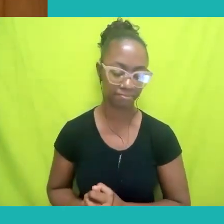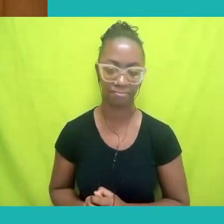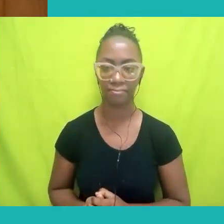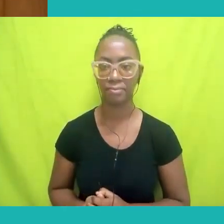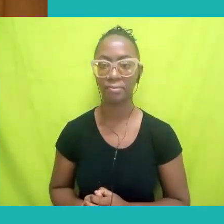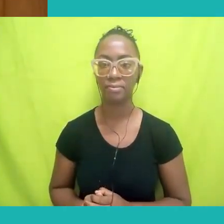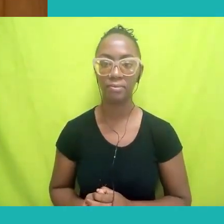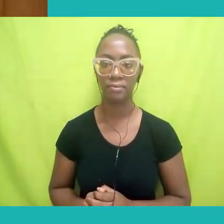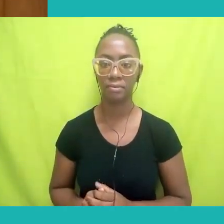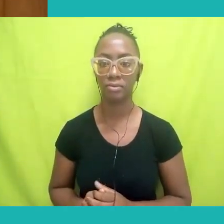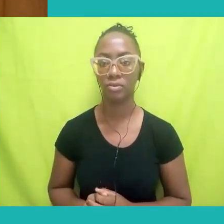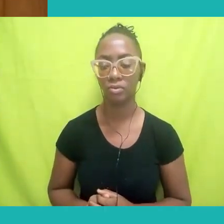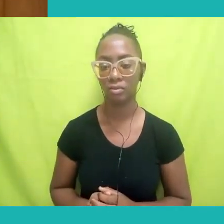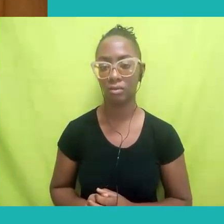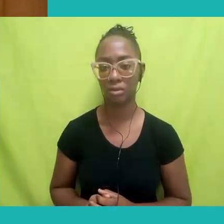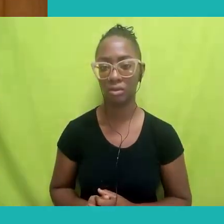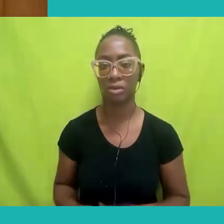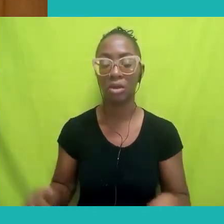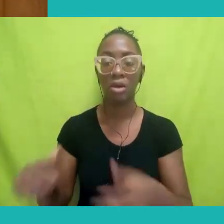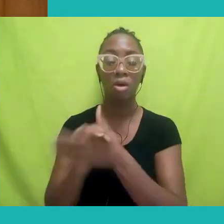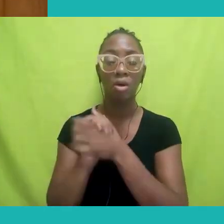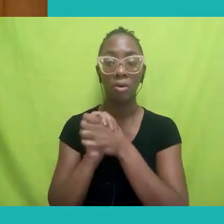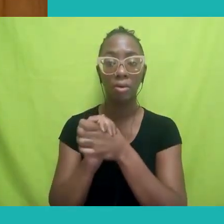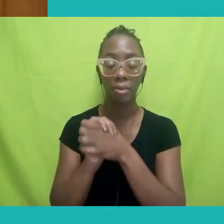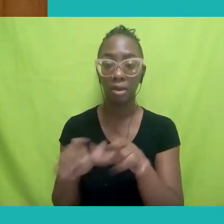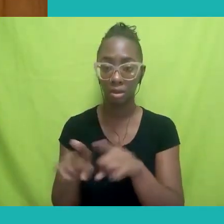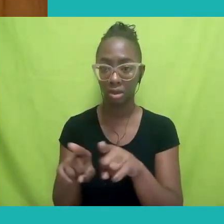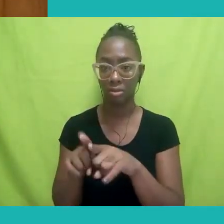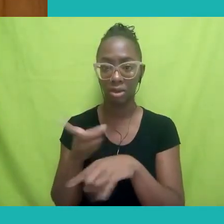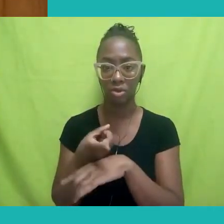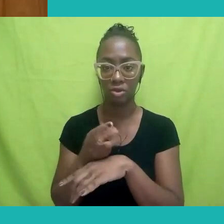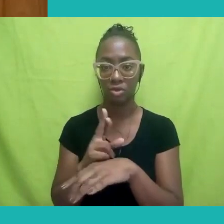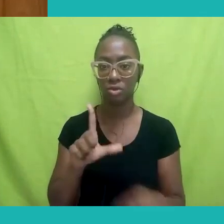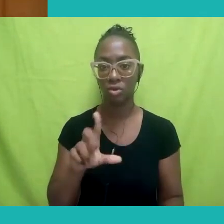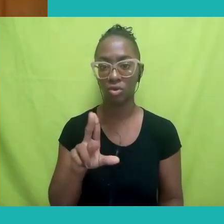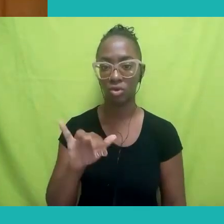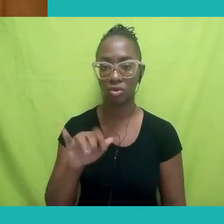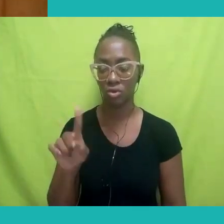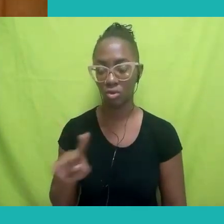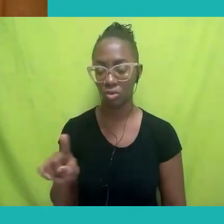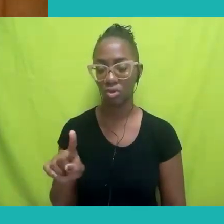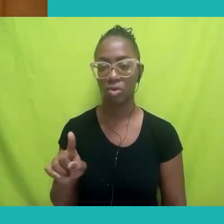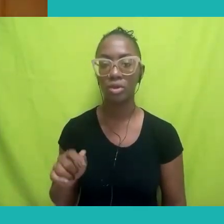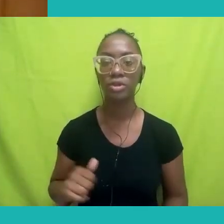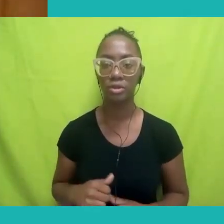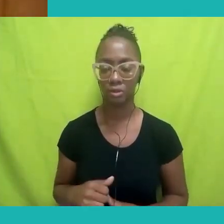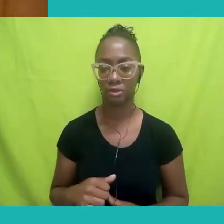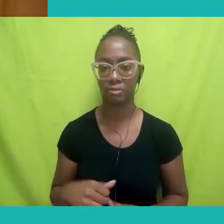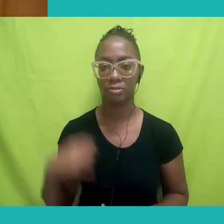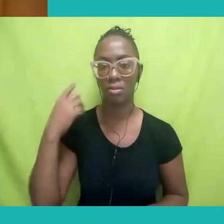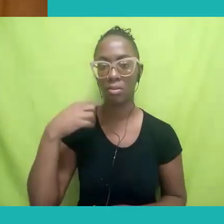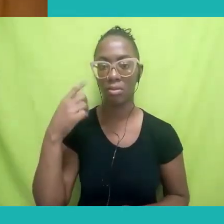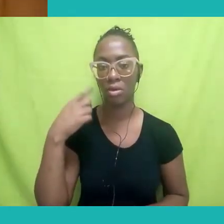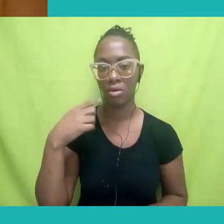E cumprimento também o doutor Luiz Fabrício Taumaturgo Vergueiro, que é advogado